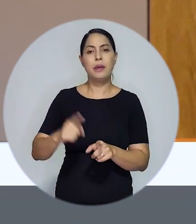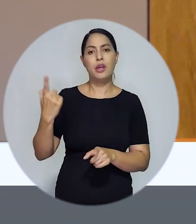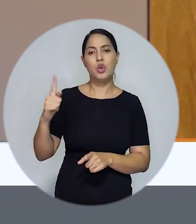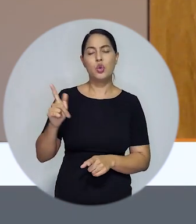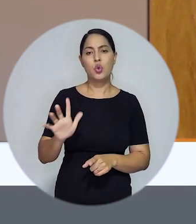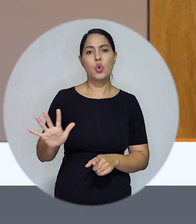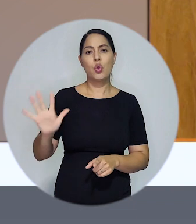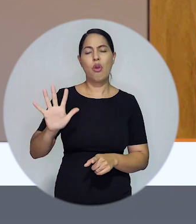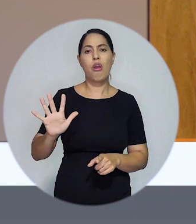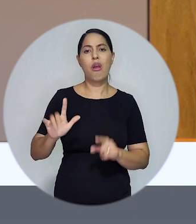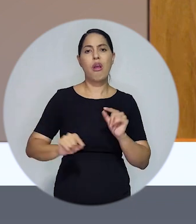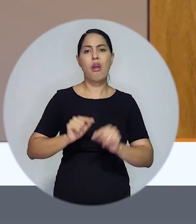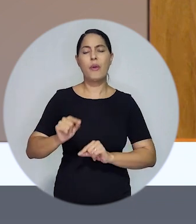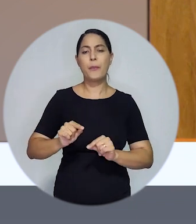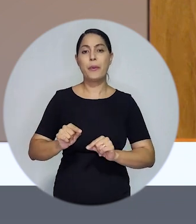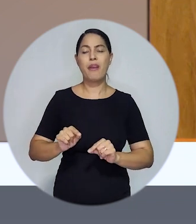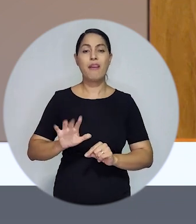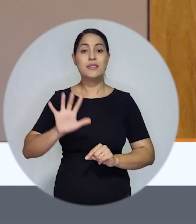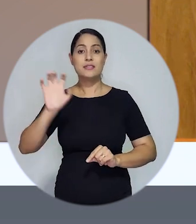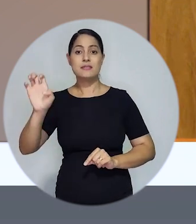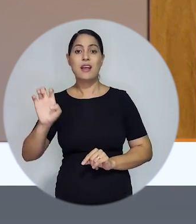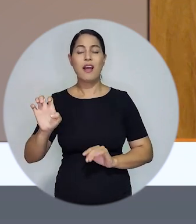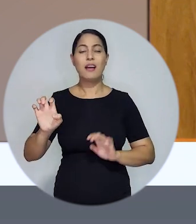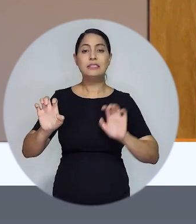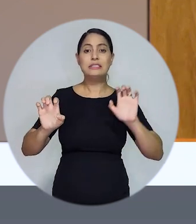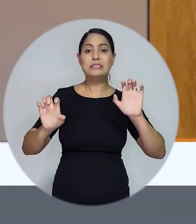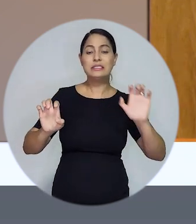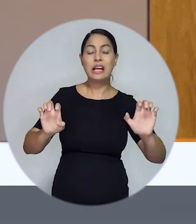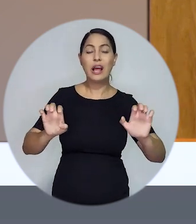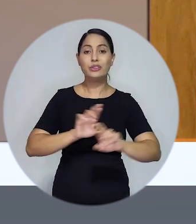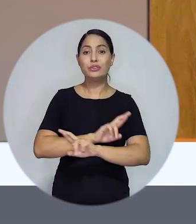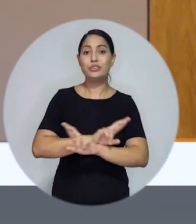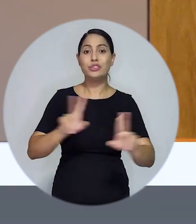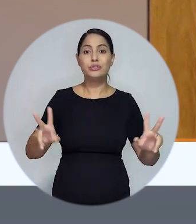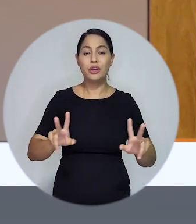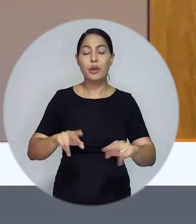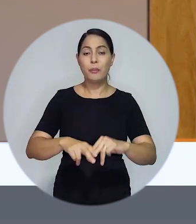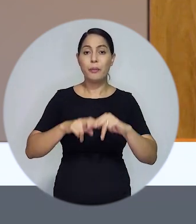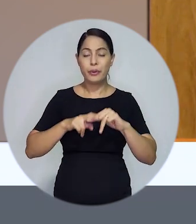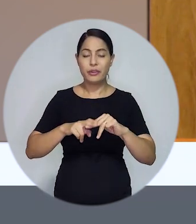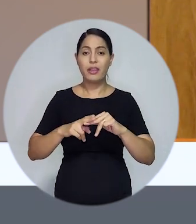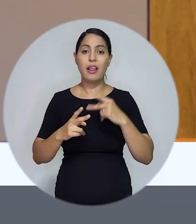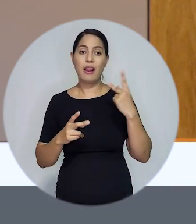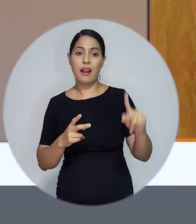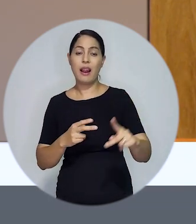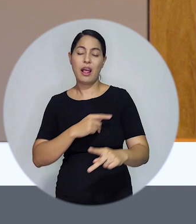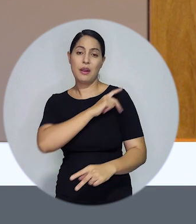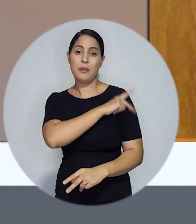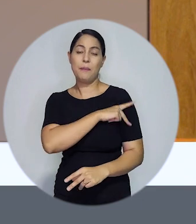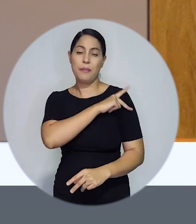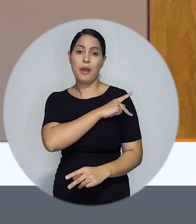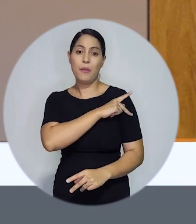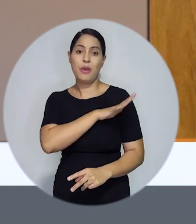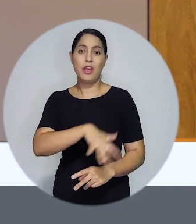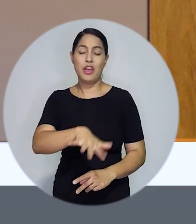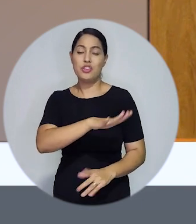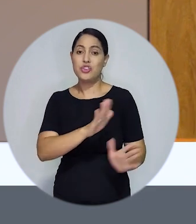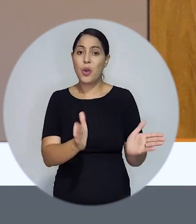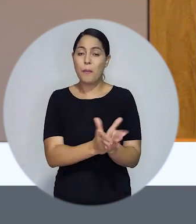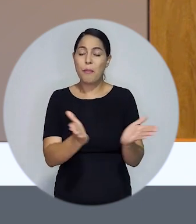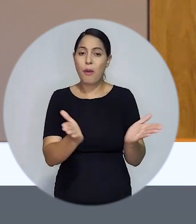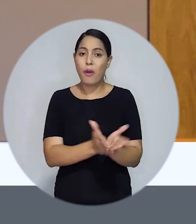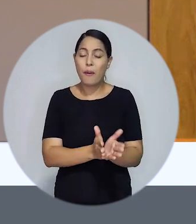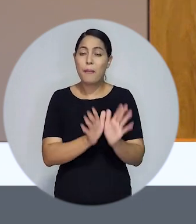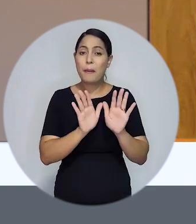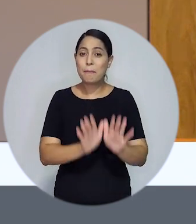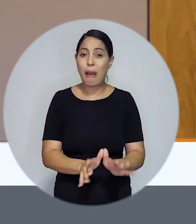goiano, são estados de maior referência em cobrança de custas, porque são muito caras. O Piauí,